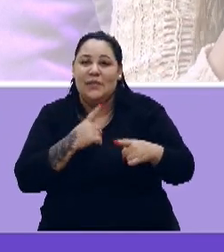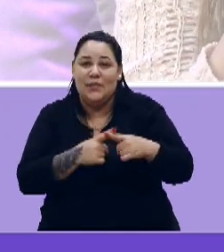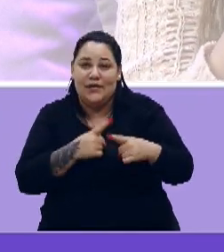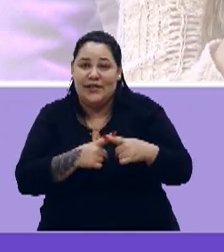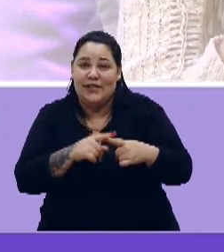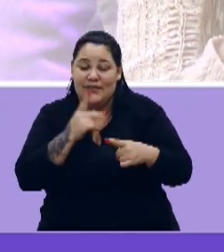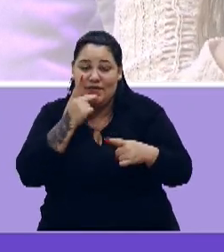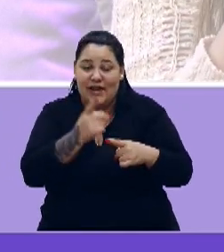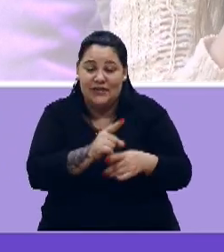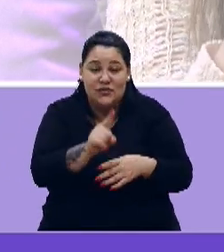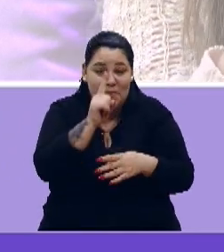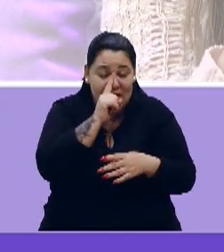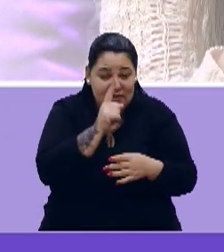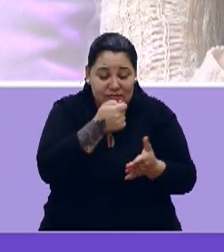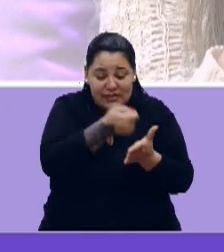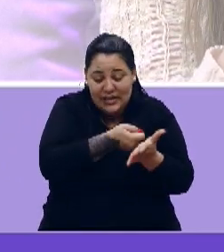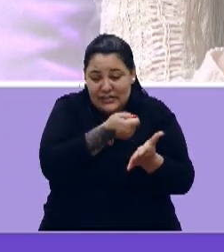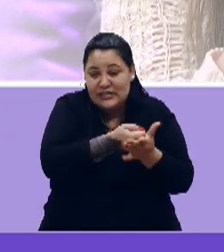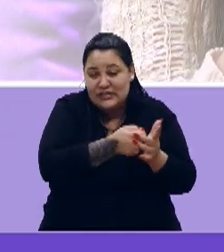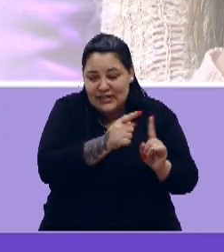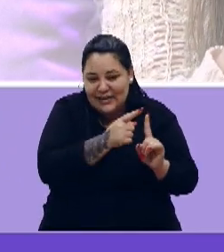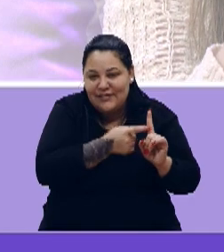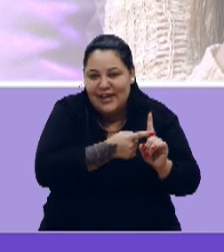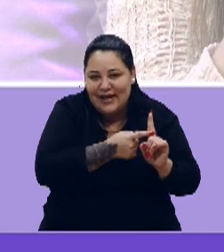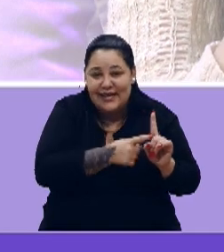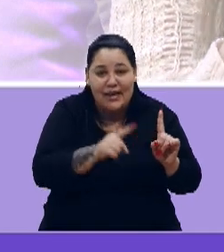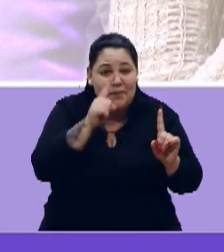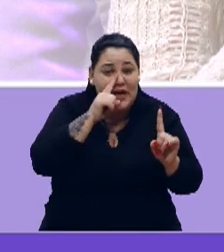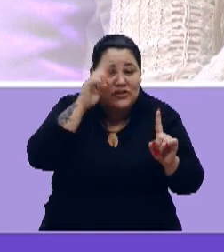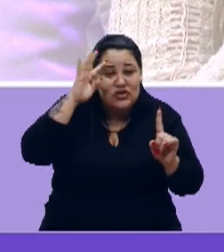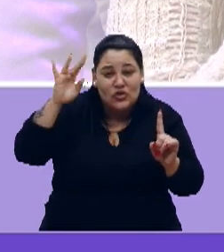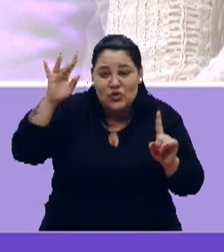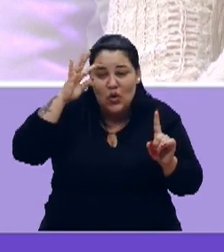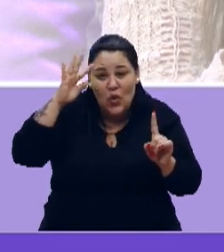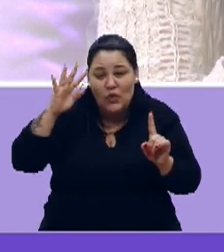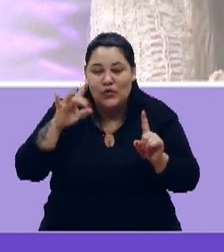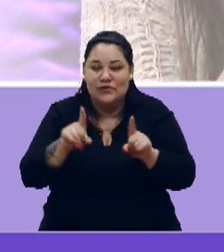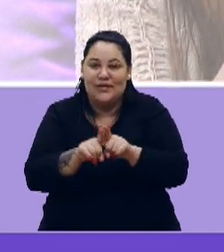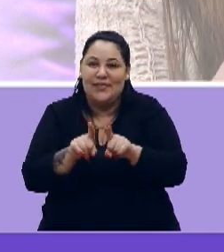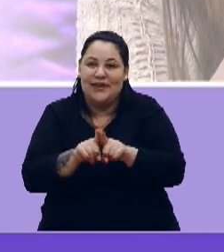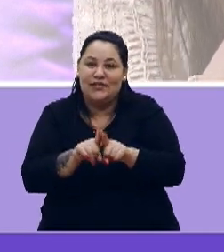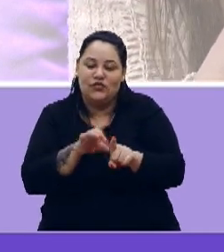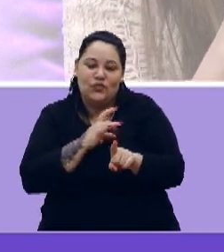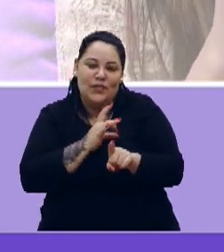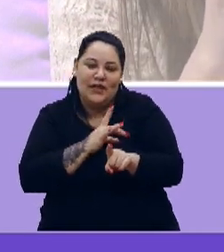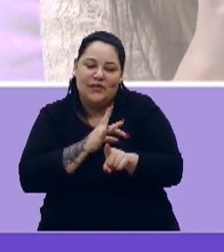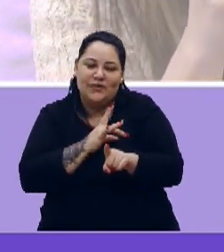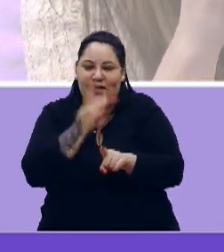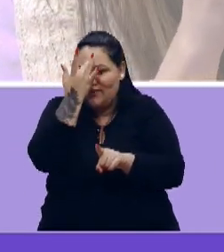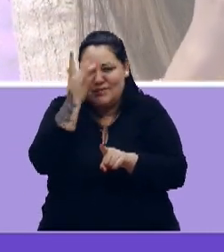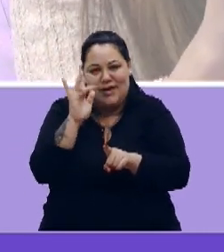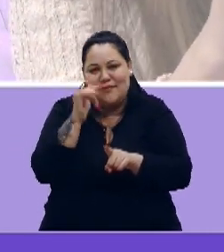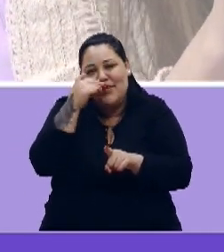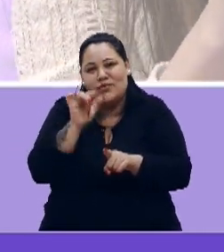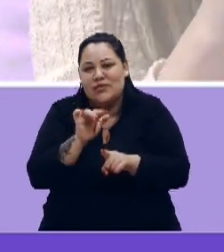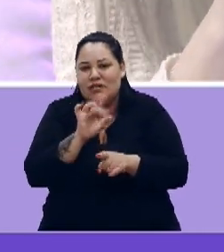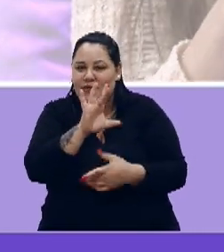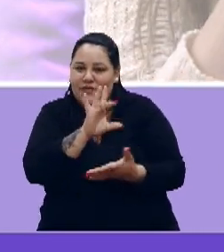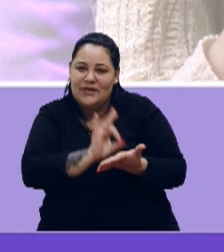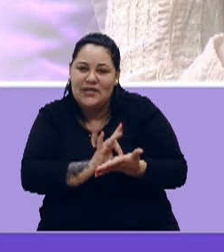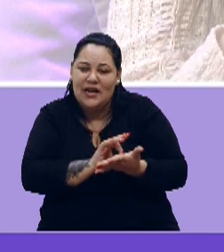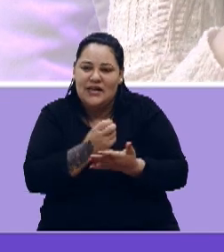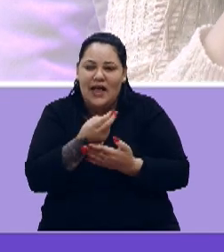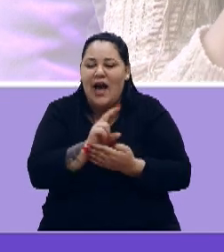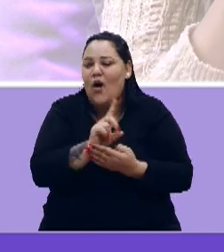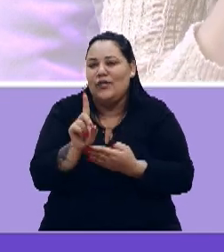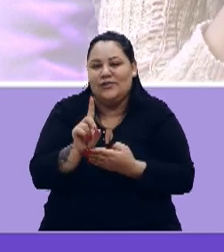mães tentantes que são mães de sonhos, né? E de um medo que elas não sabem se isso vai se construir, como vai construir,